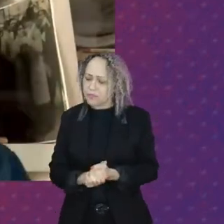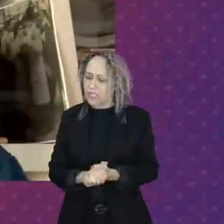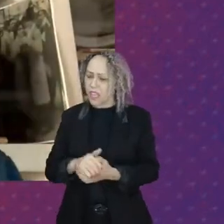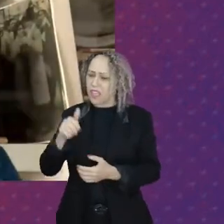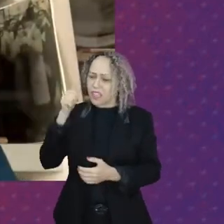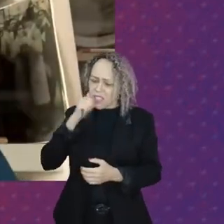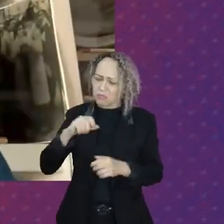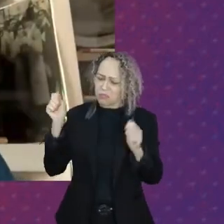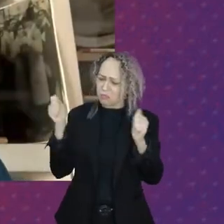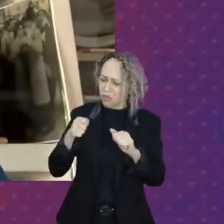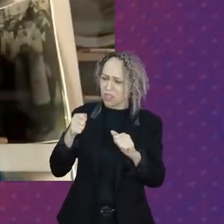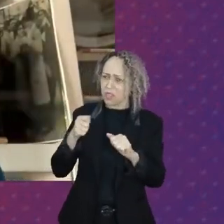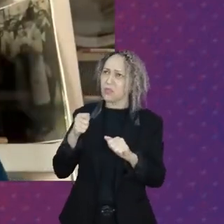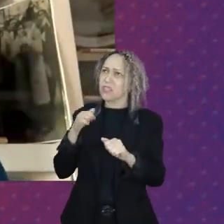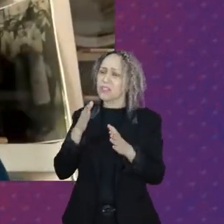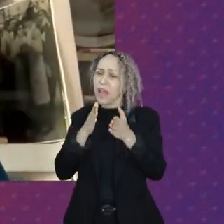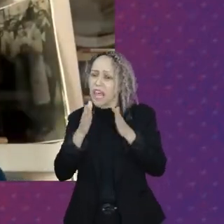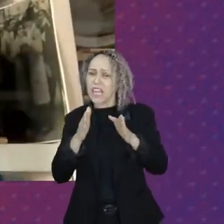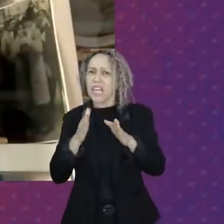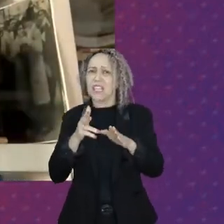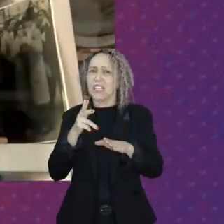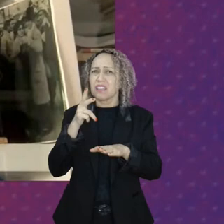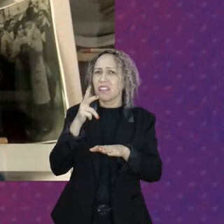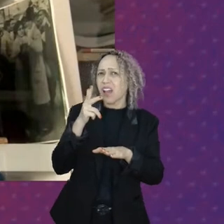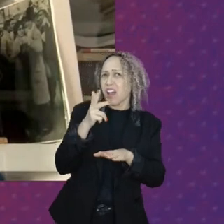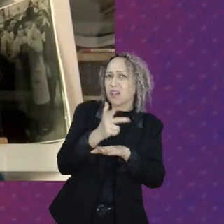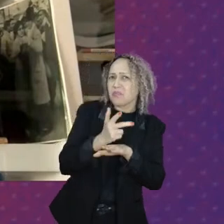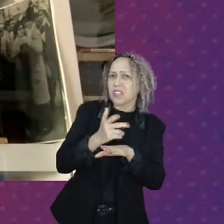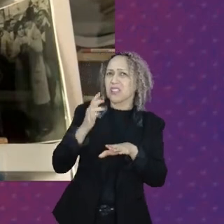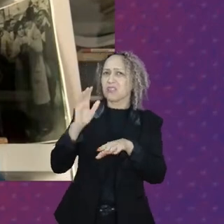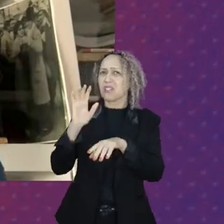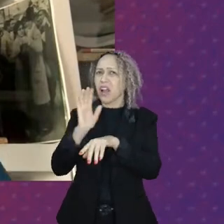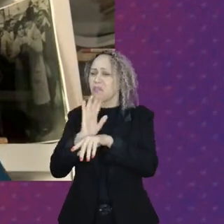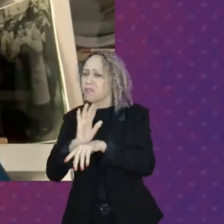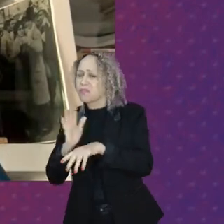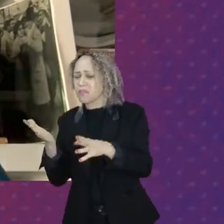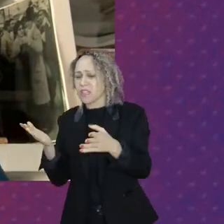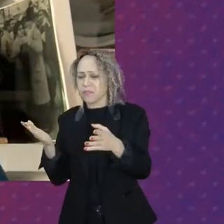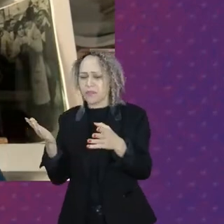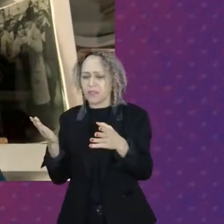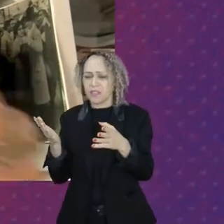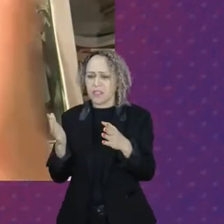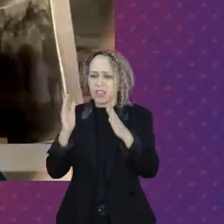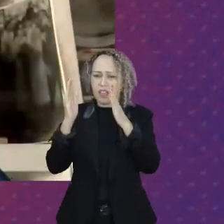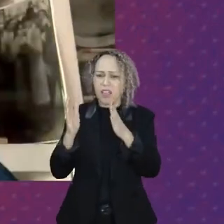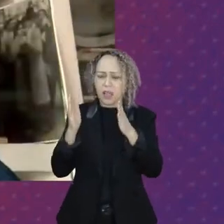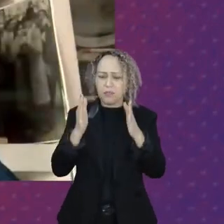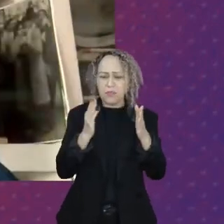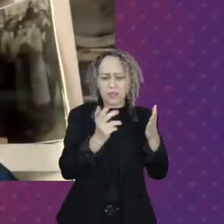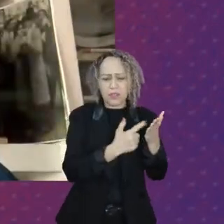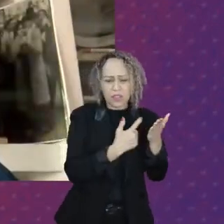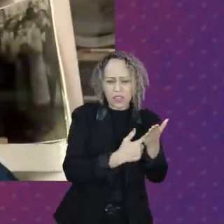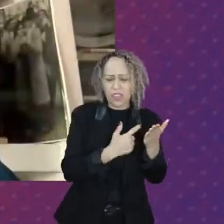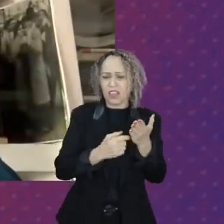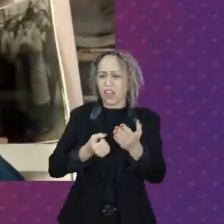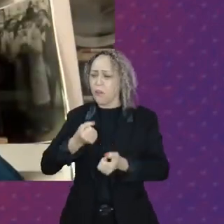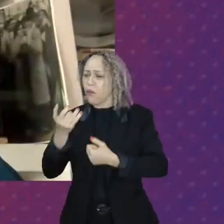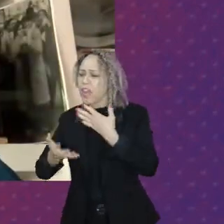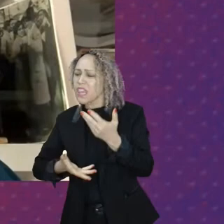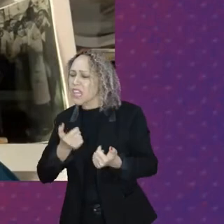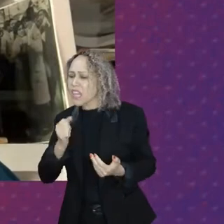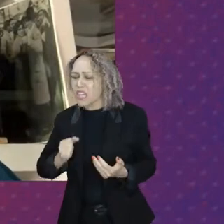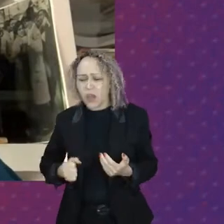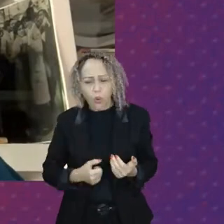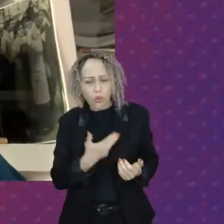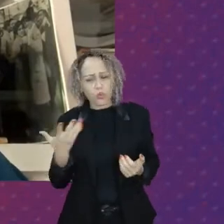livro, à biblioteca, à poesia. Ora, nós temos que pensar isso para a nossa cidade, temos que pensar isso para o nosso país.